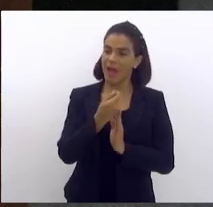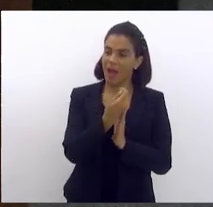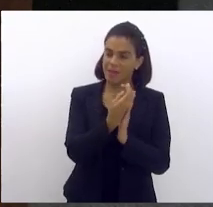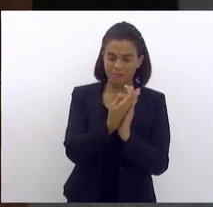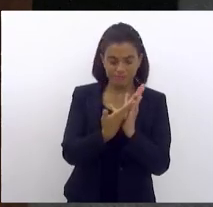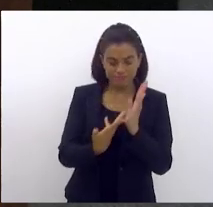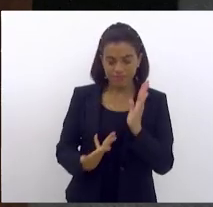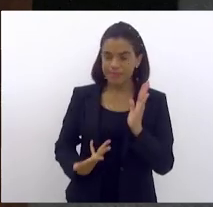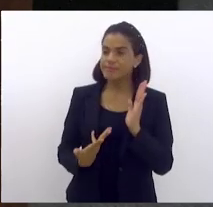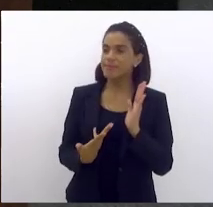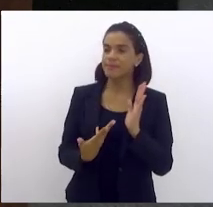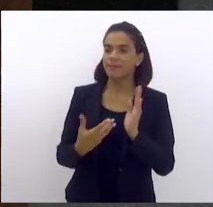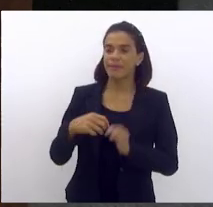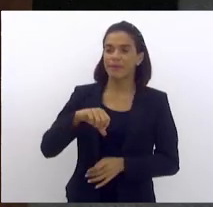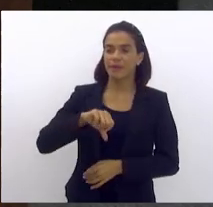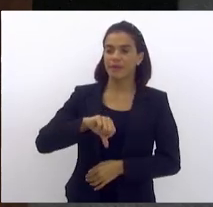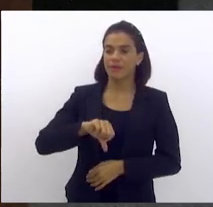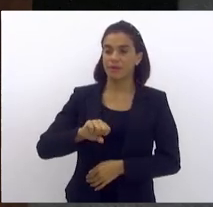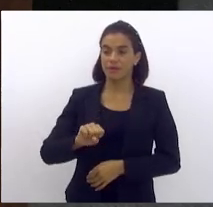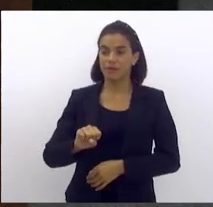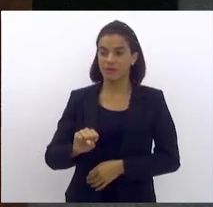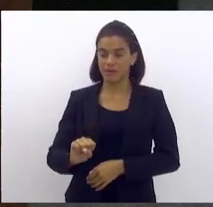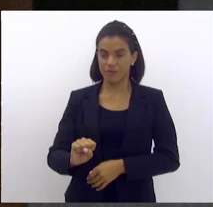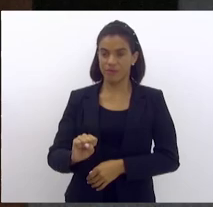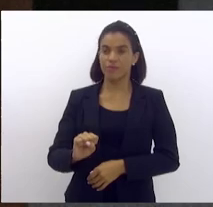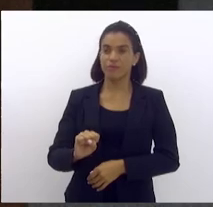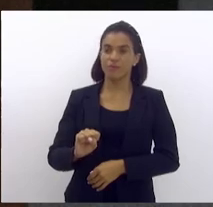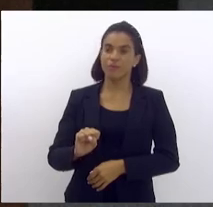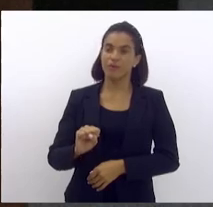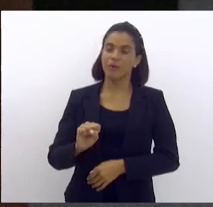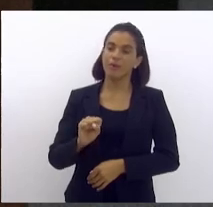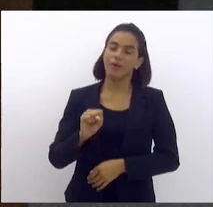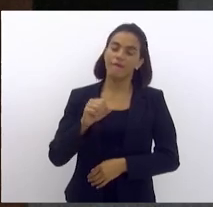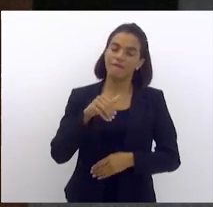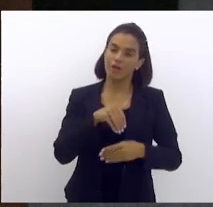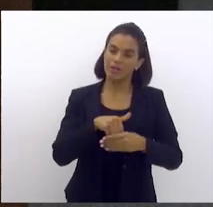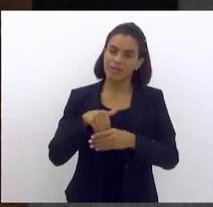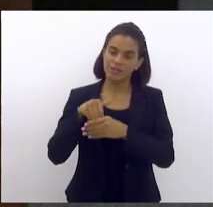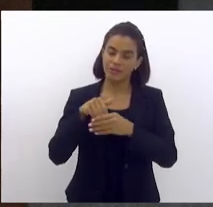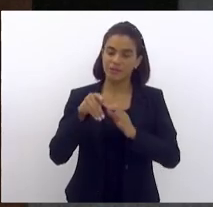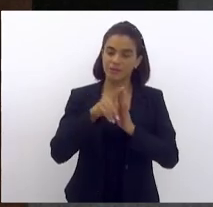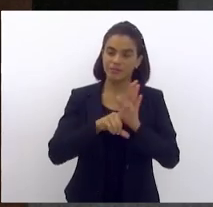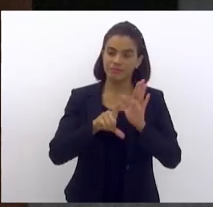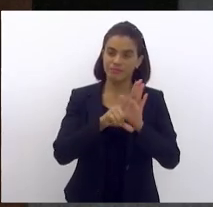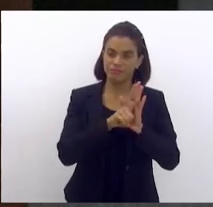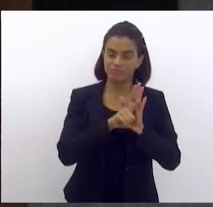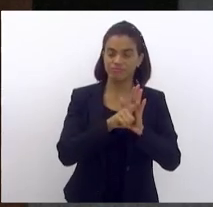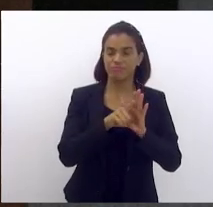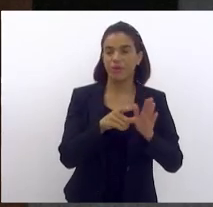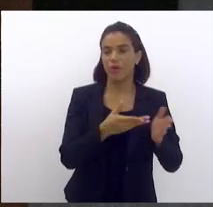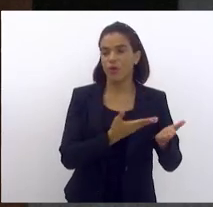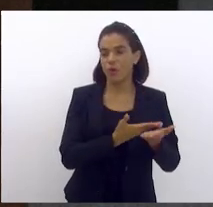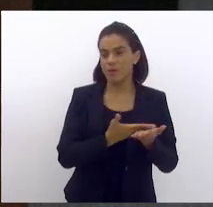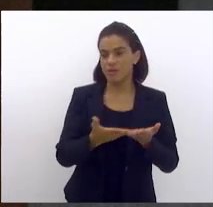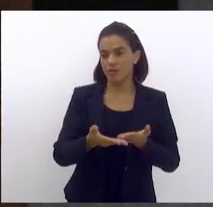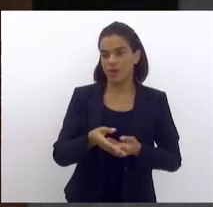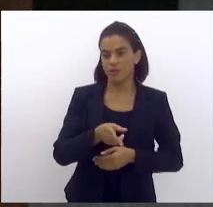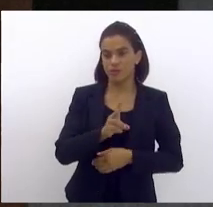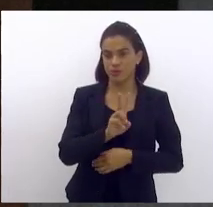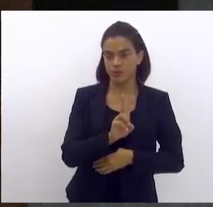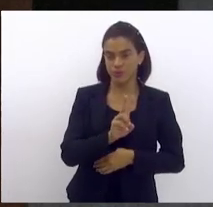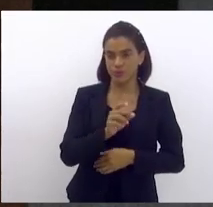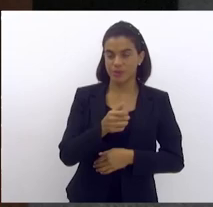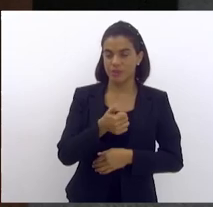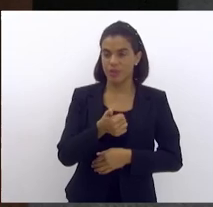ocorrido na 18ª sessão ordinária que iniciada às 14:11